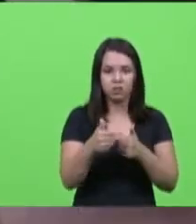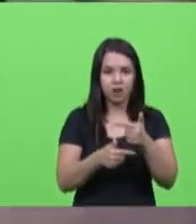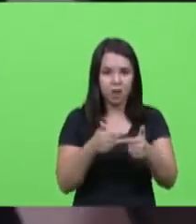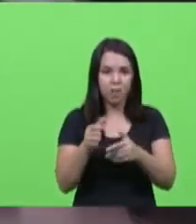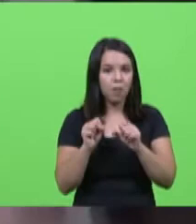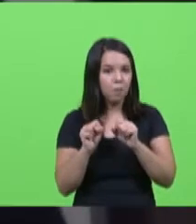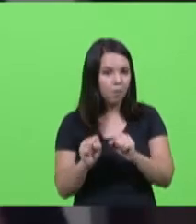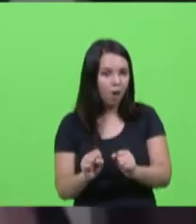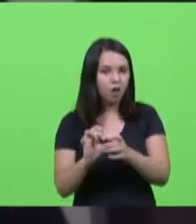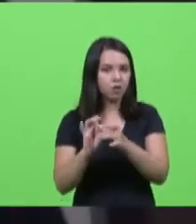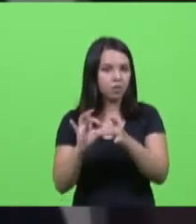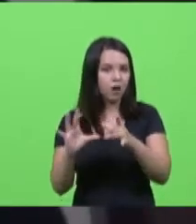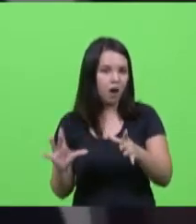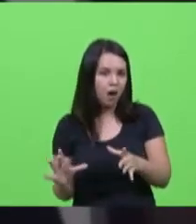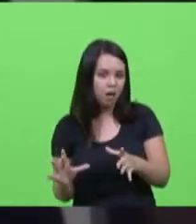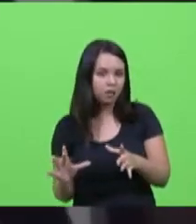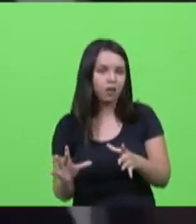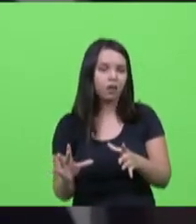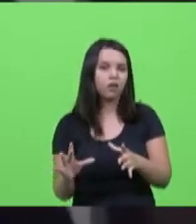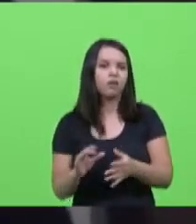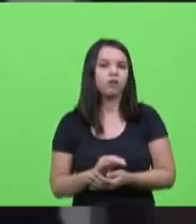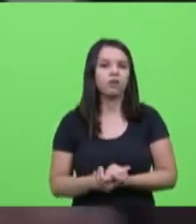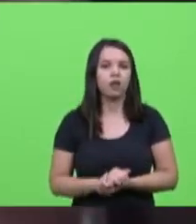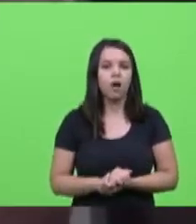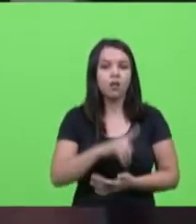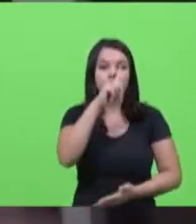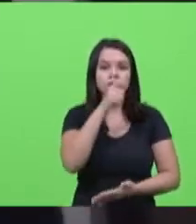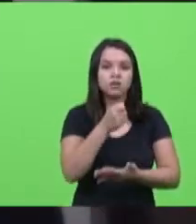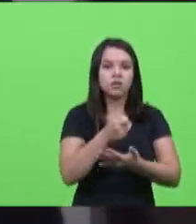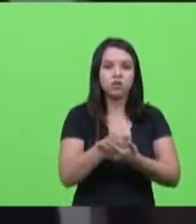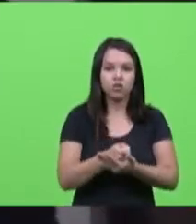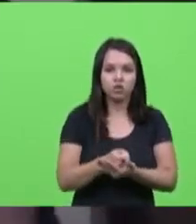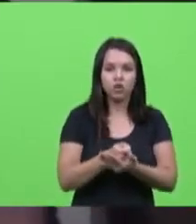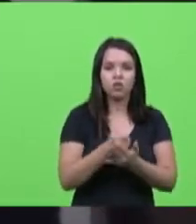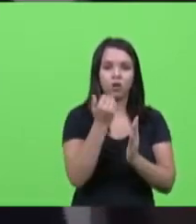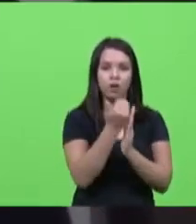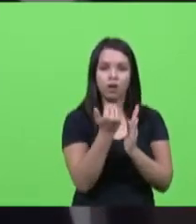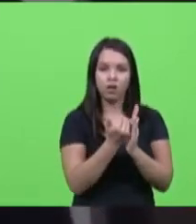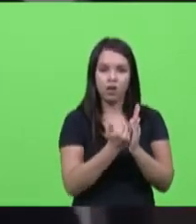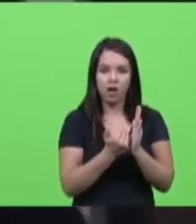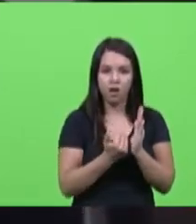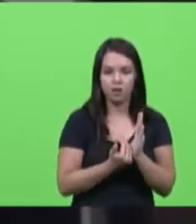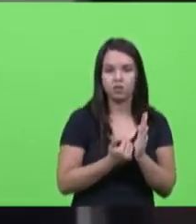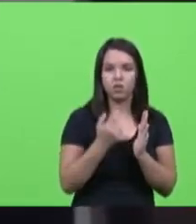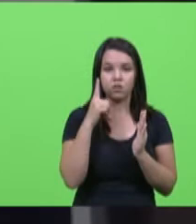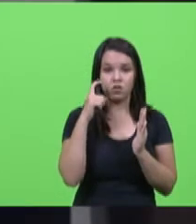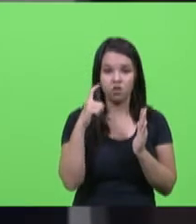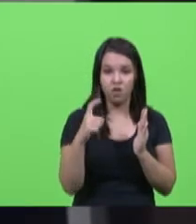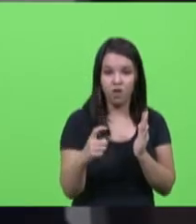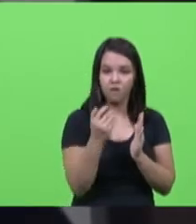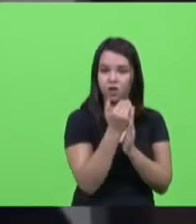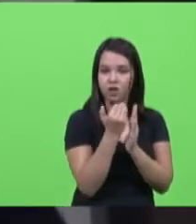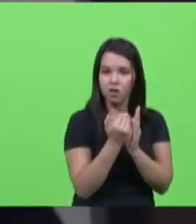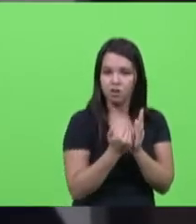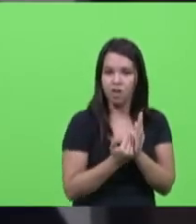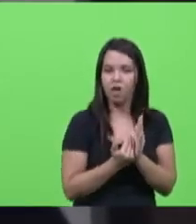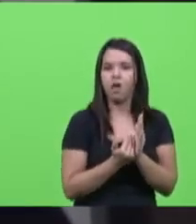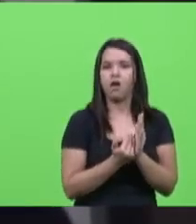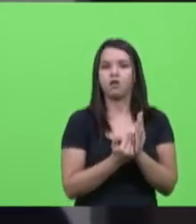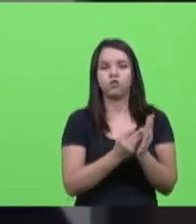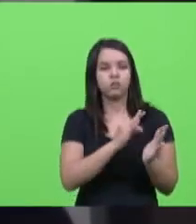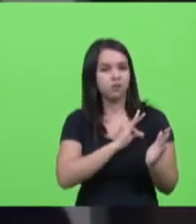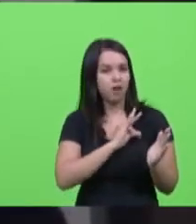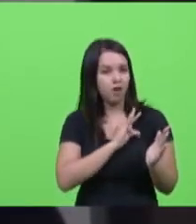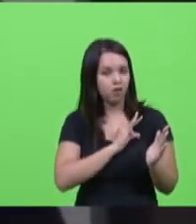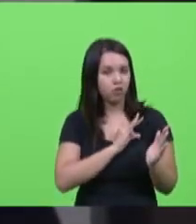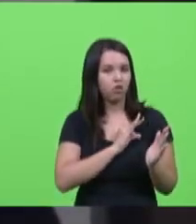liberadas, foram tomadas com base em critérios científicos, foram tomadas com base em critérios técnicos. E nós não estamos